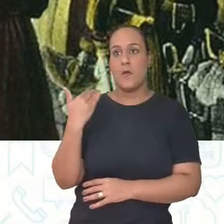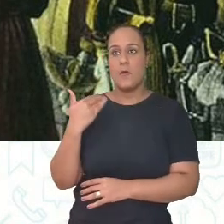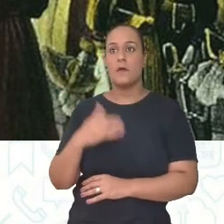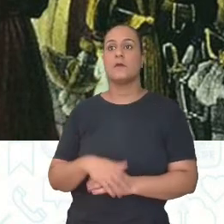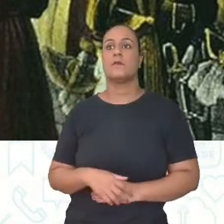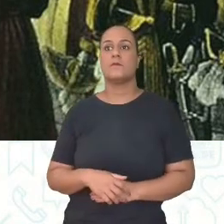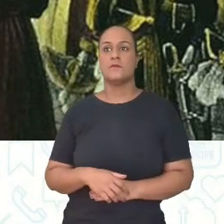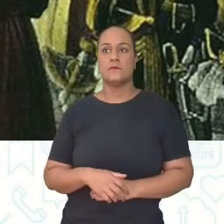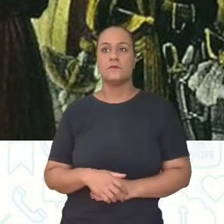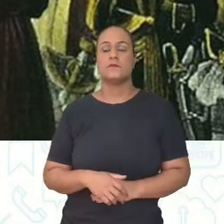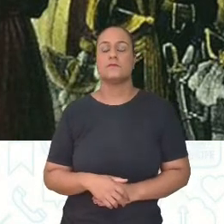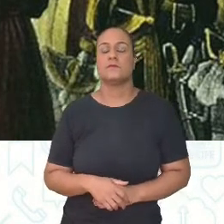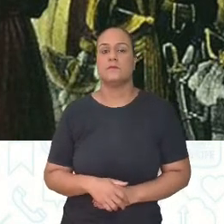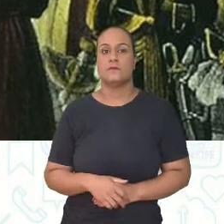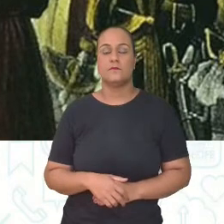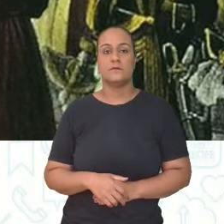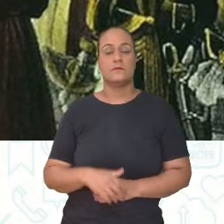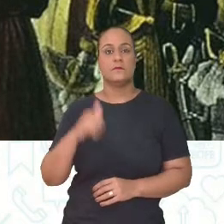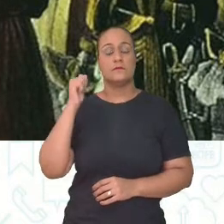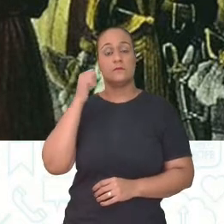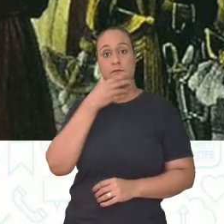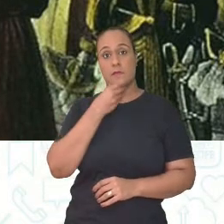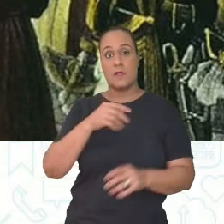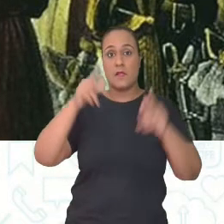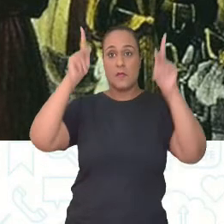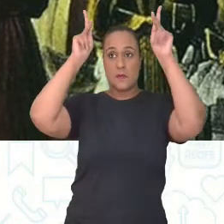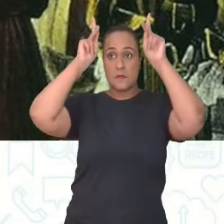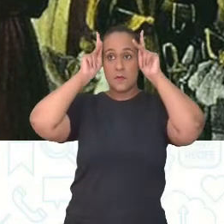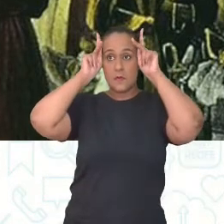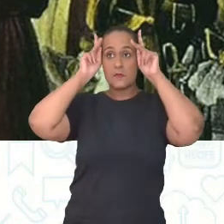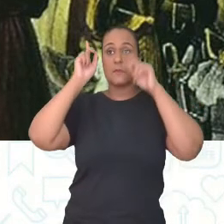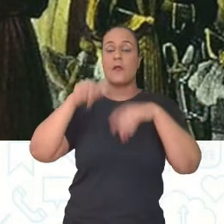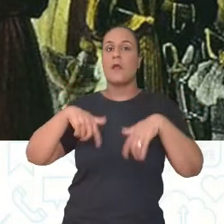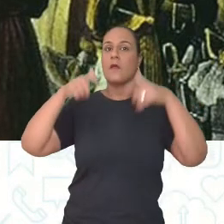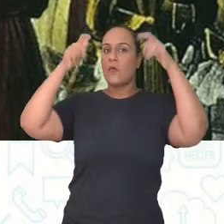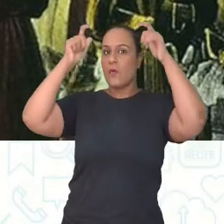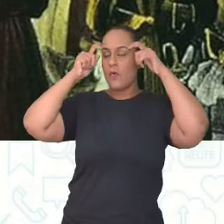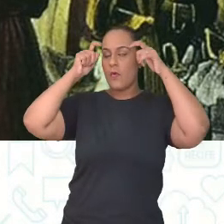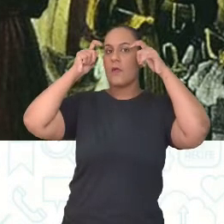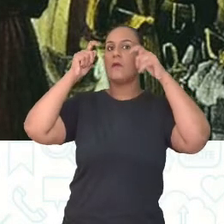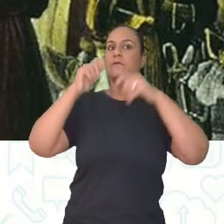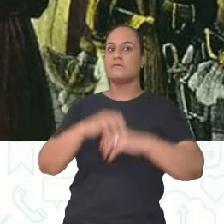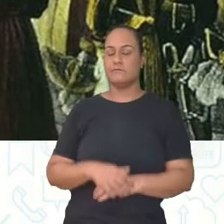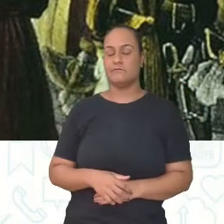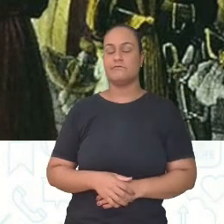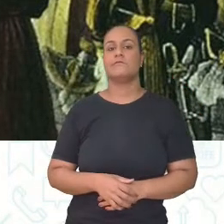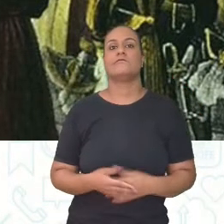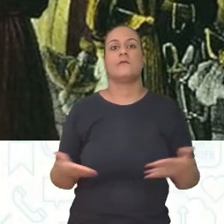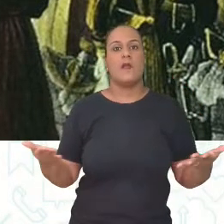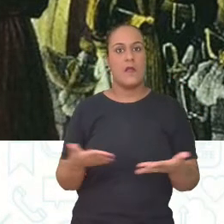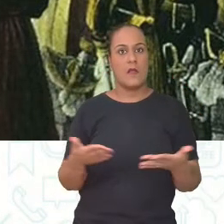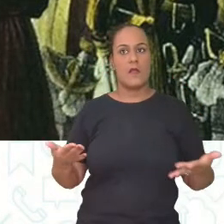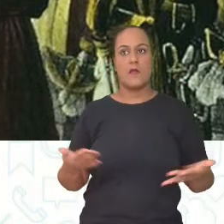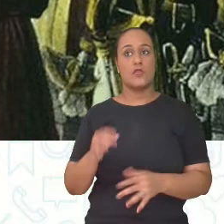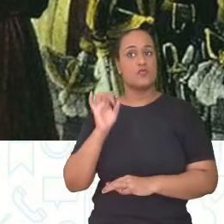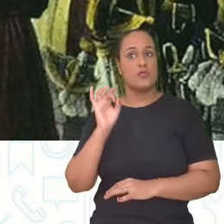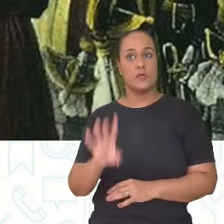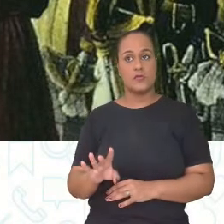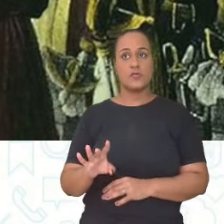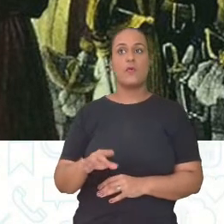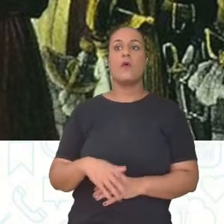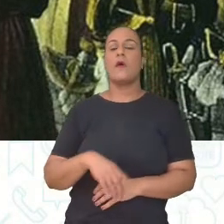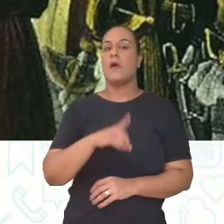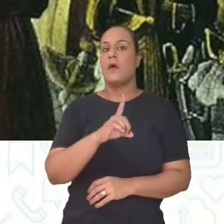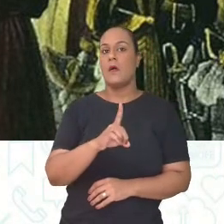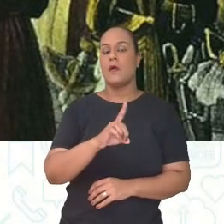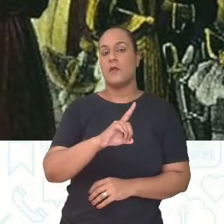era Dom João, é aclamado e coroado rei. Então, agora, ele não só era apenas Dom João,